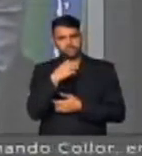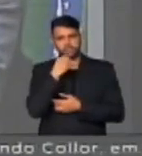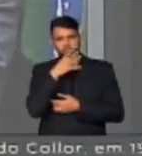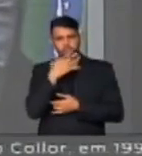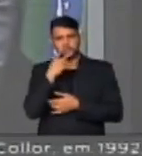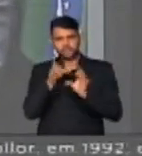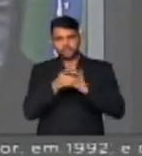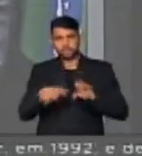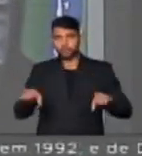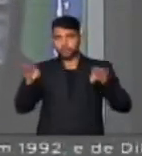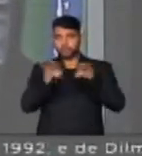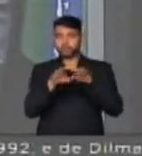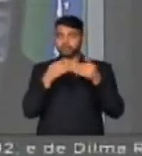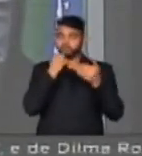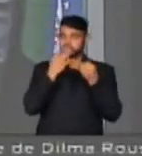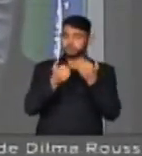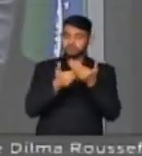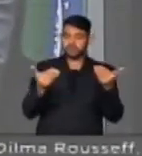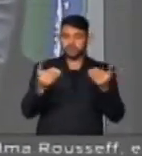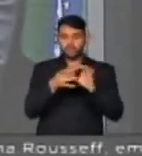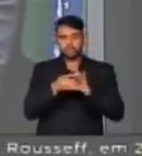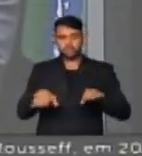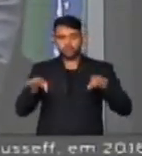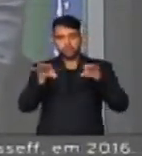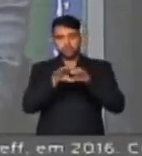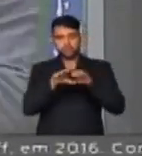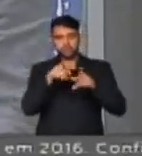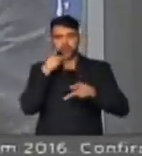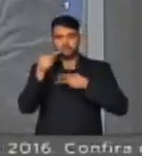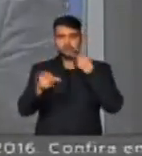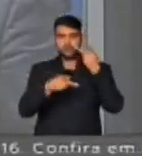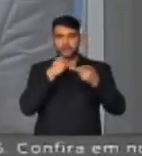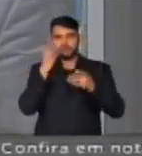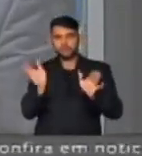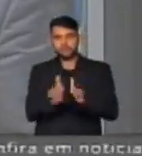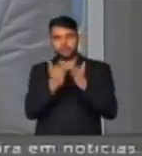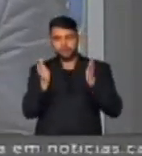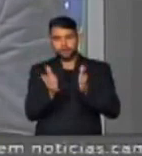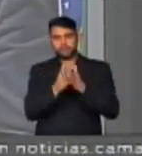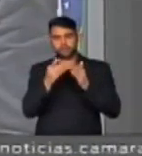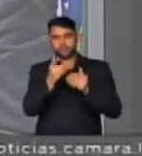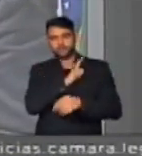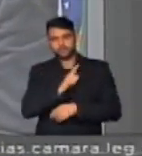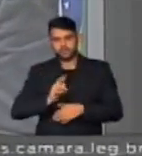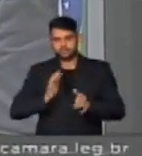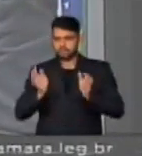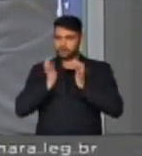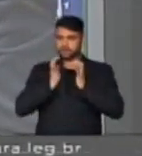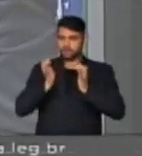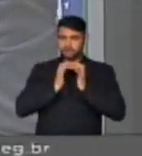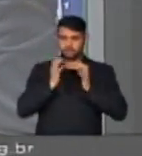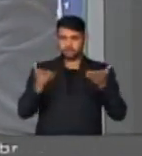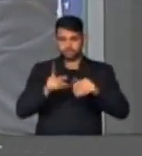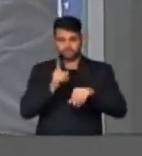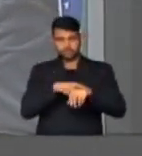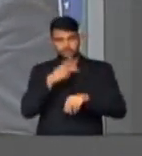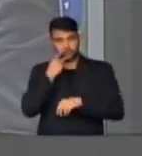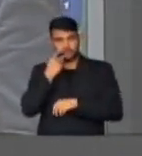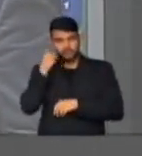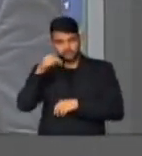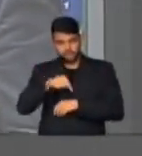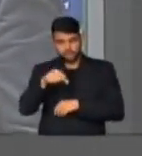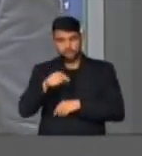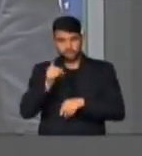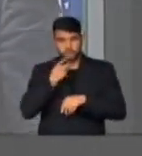essa democracia. A democracia do discurso para pobre e governo para rico. Neste momento que eu falo